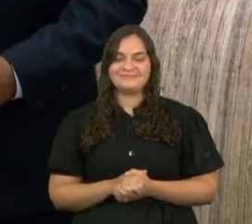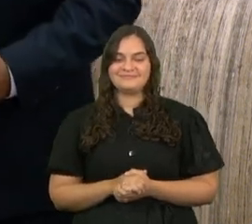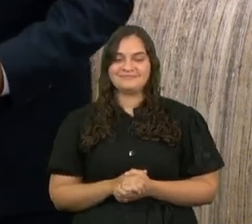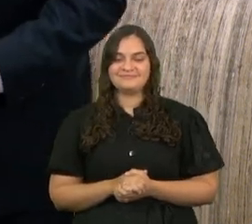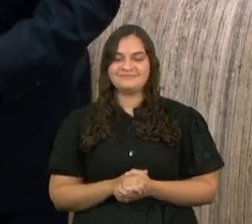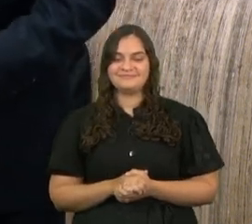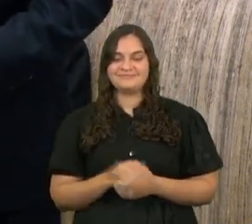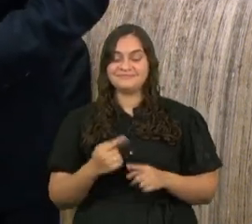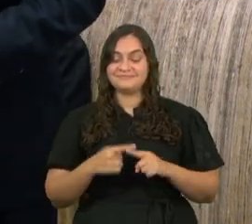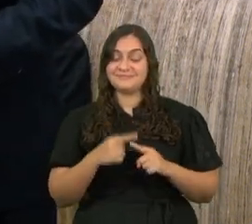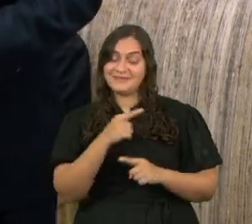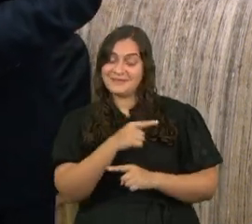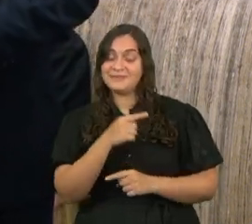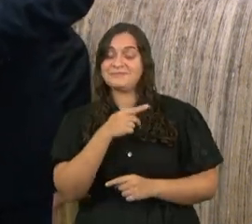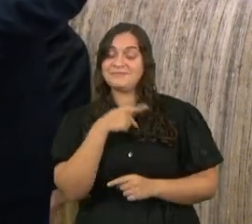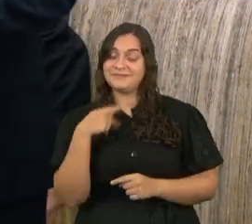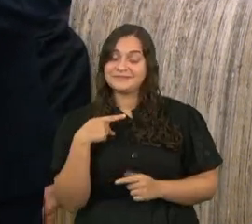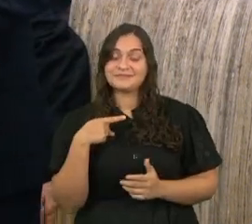ovelha.